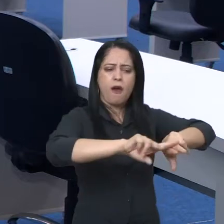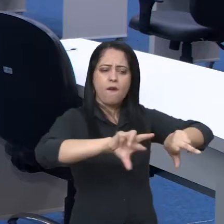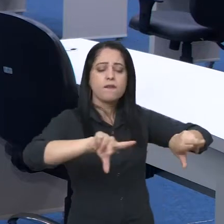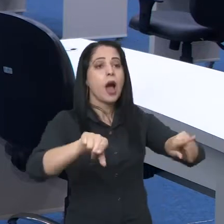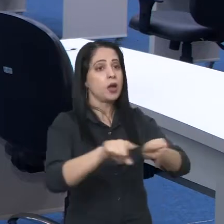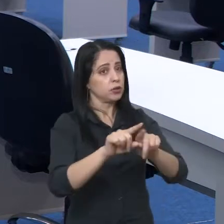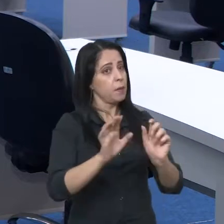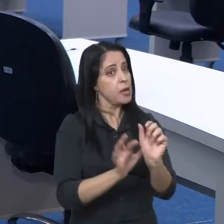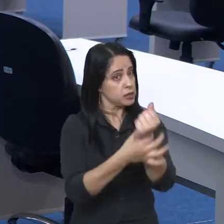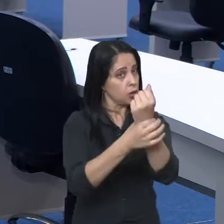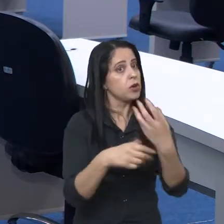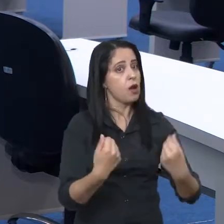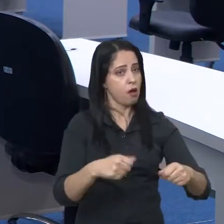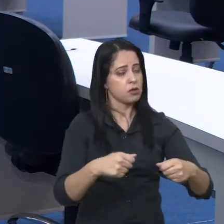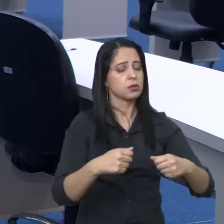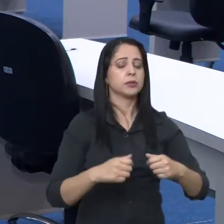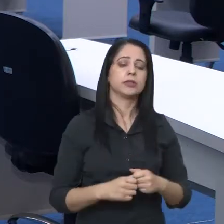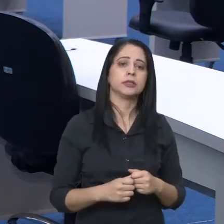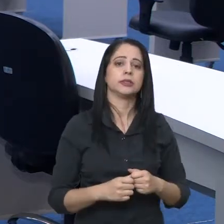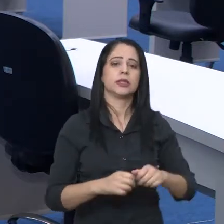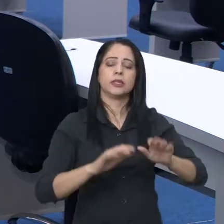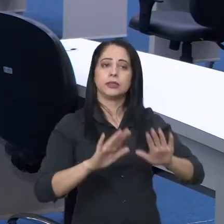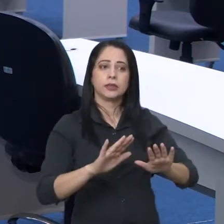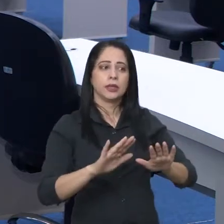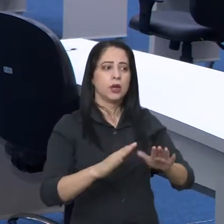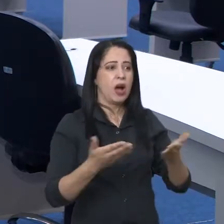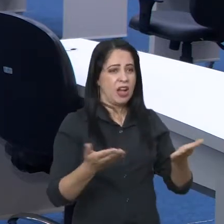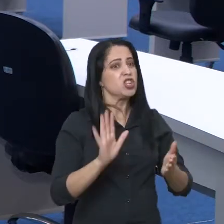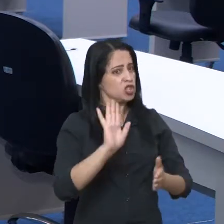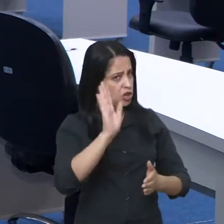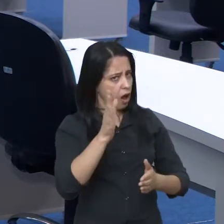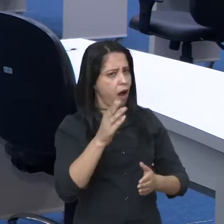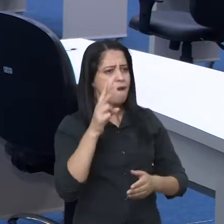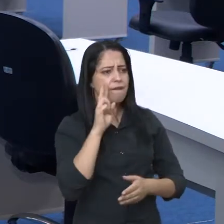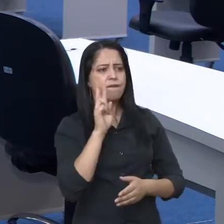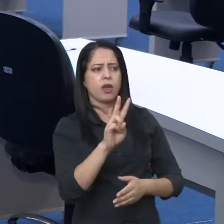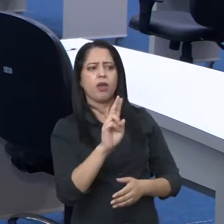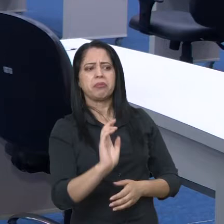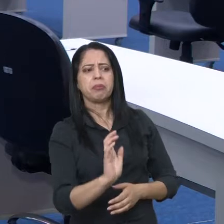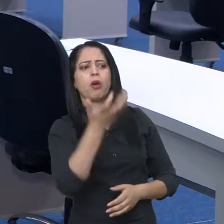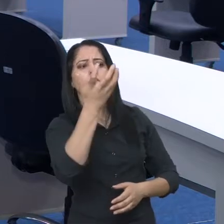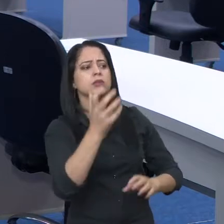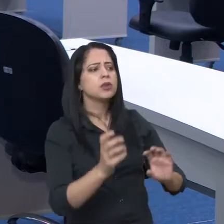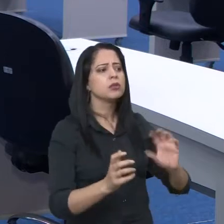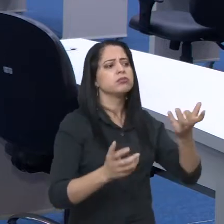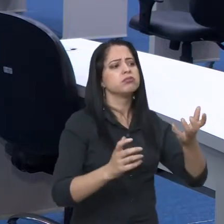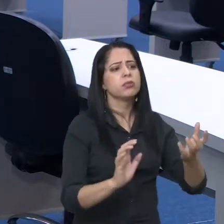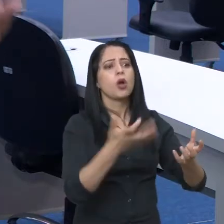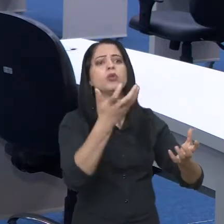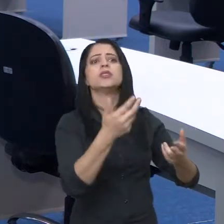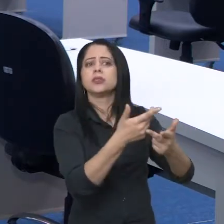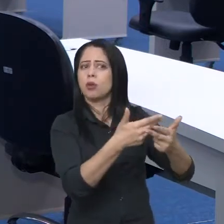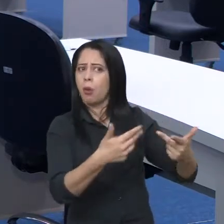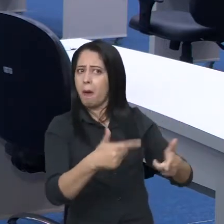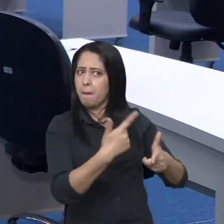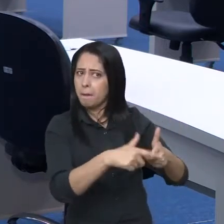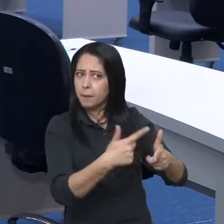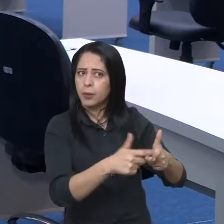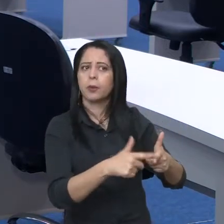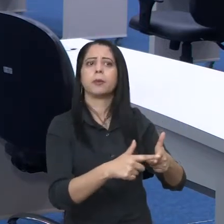gente sabe que as escolas ela precisa ter essa segurança, né? Hoje a gente passa por quantas e